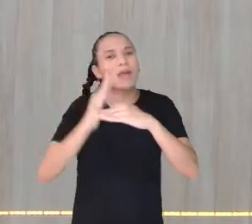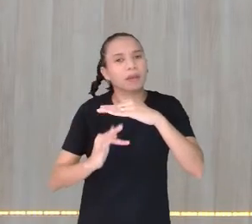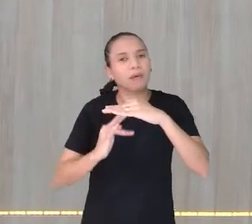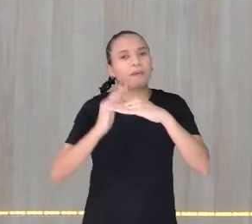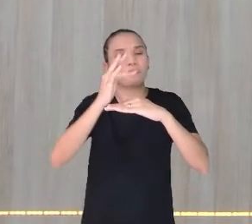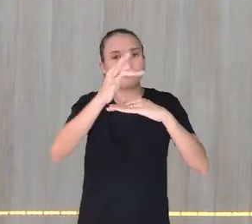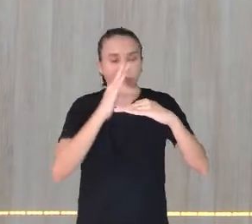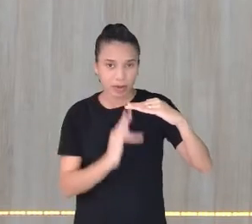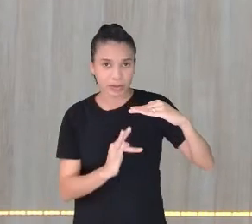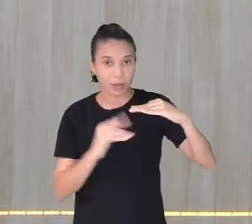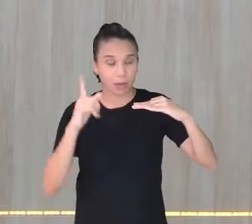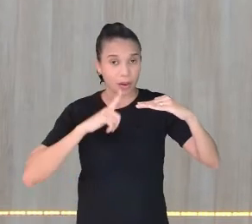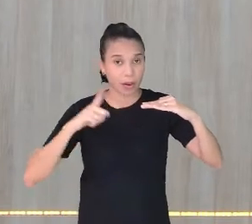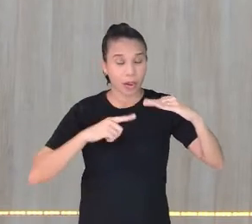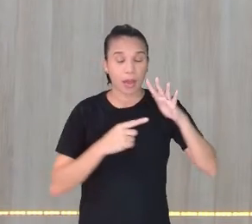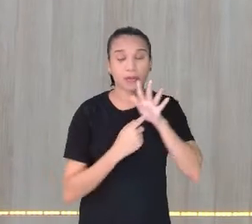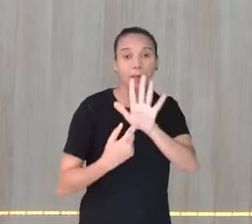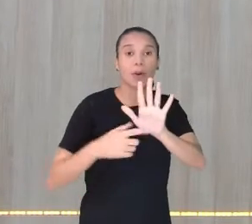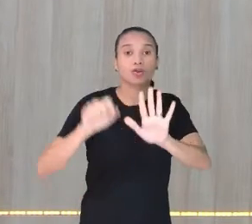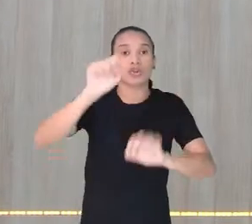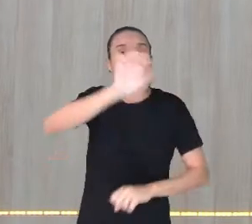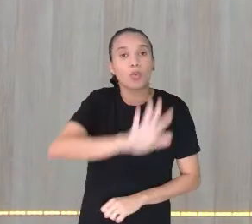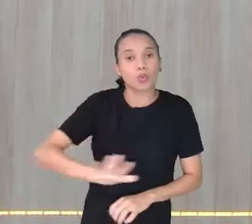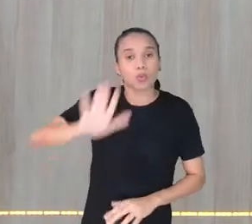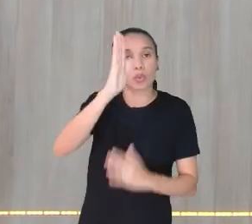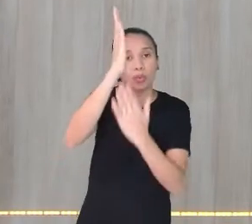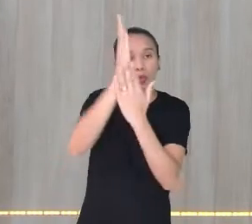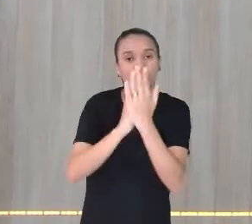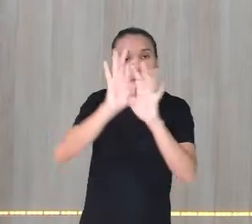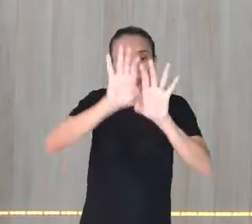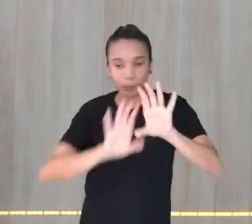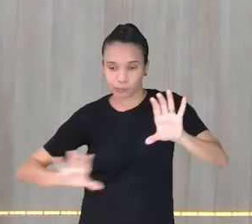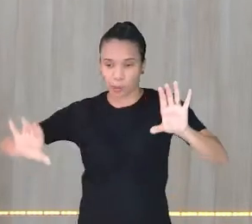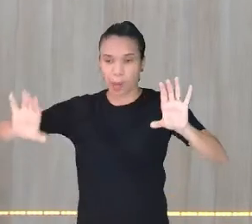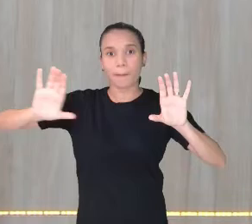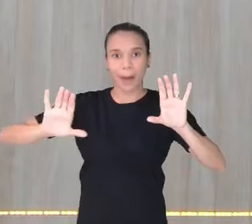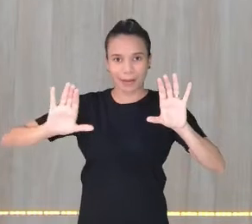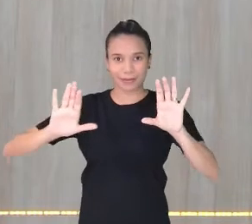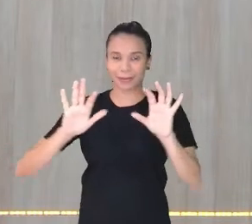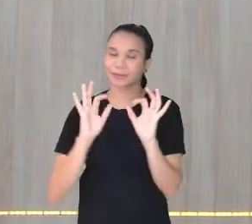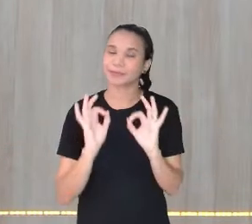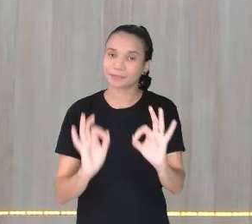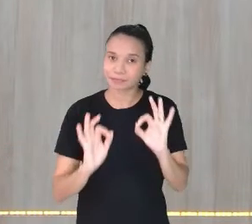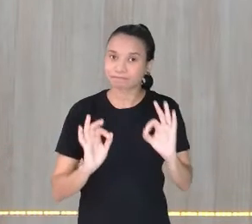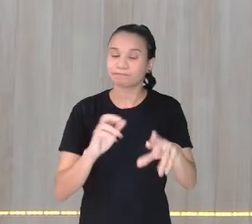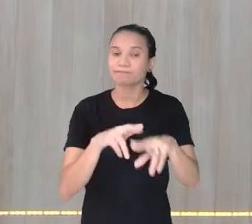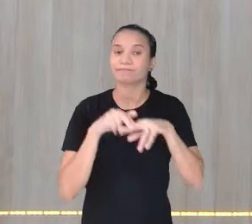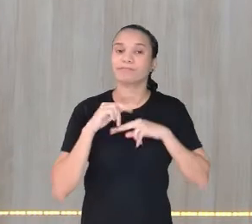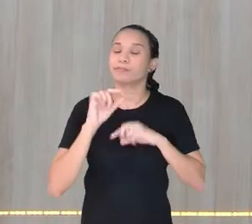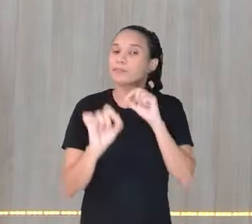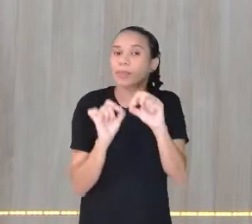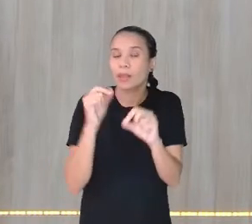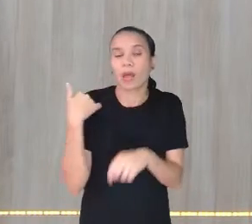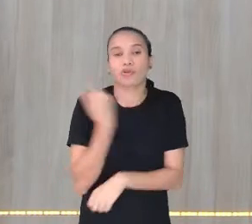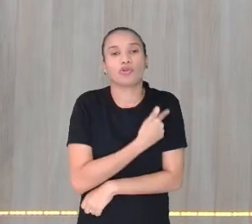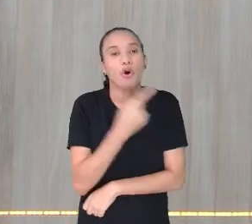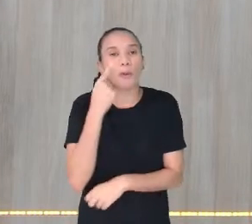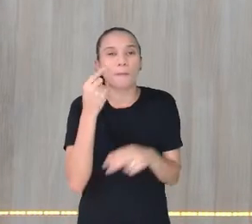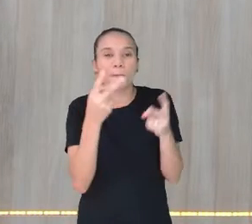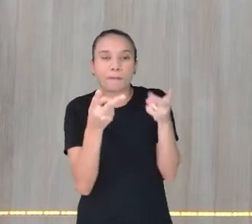uma parte representativa em relação a um todo, certo? E a gente vê